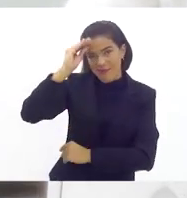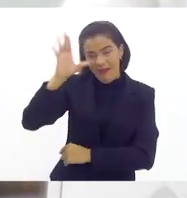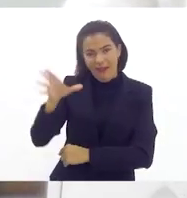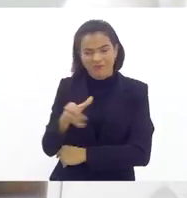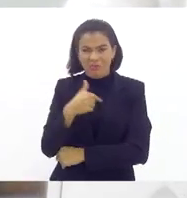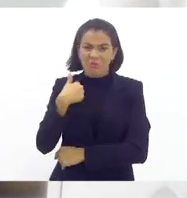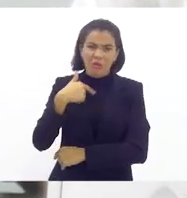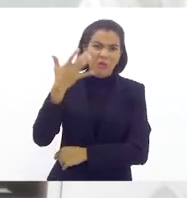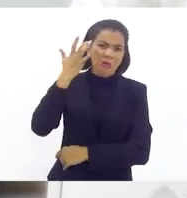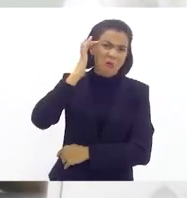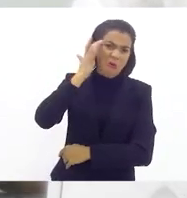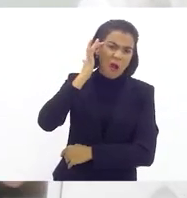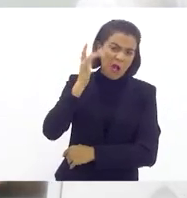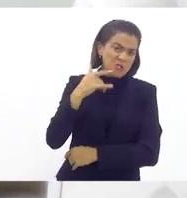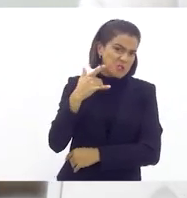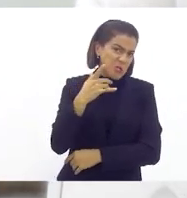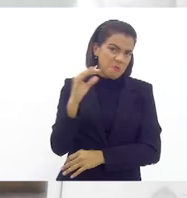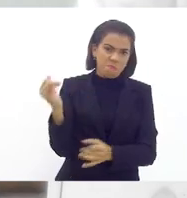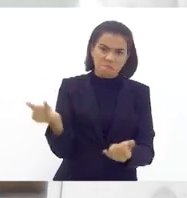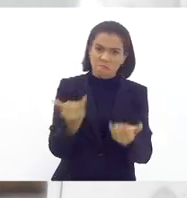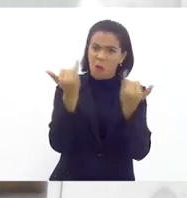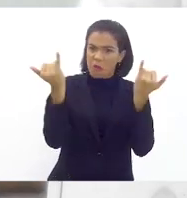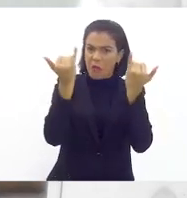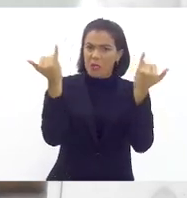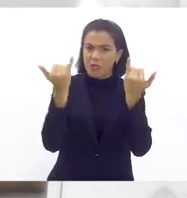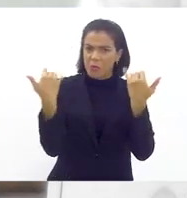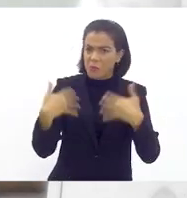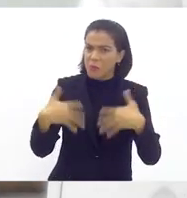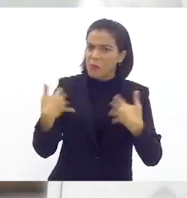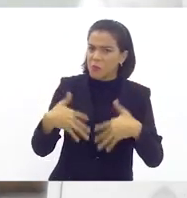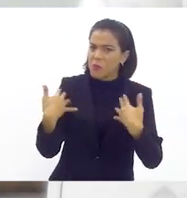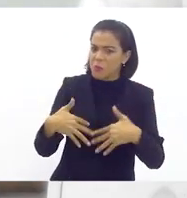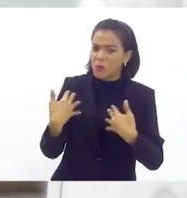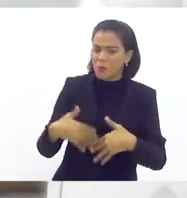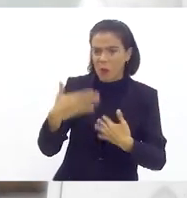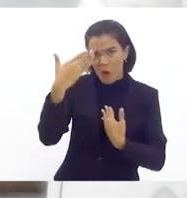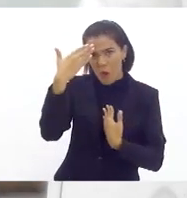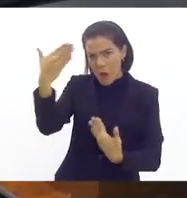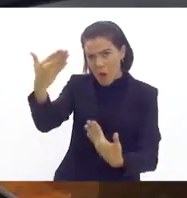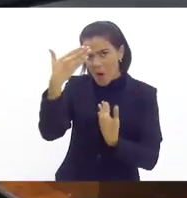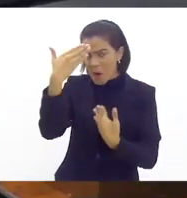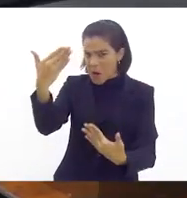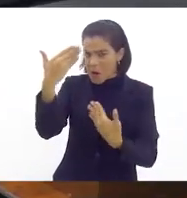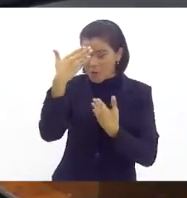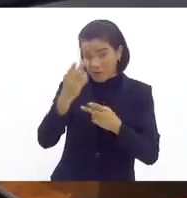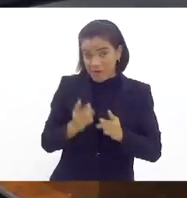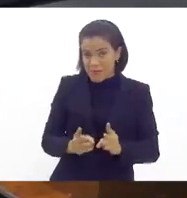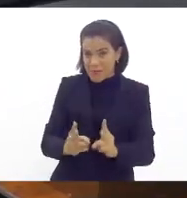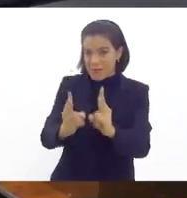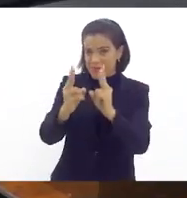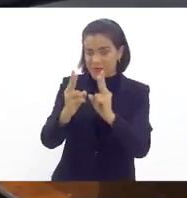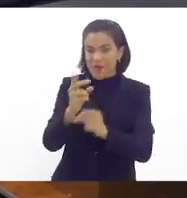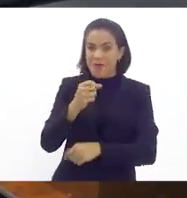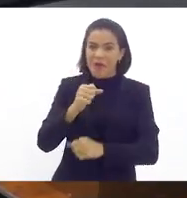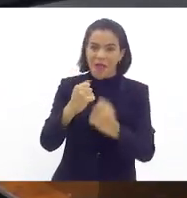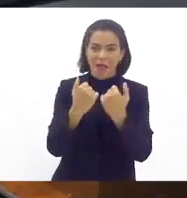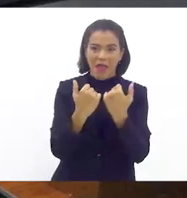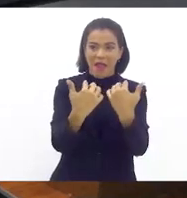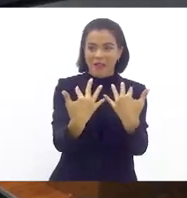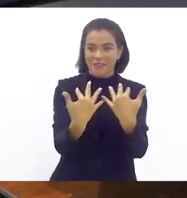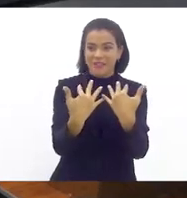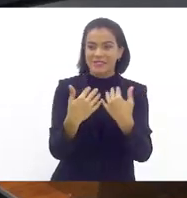isso uma aquisição muito importante. Beleza. Obrigado. Muito obrigado. Vamos dar sequência, então. sequência à nossa audiência.